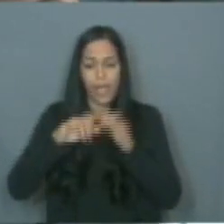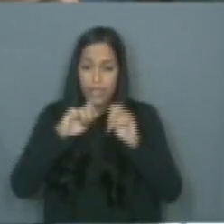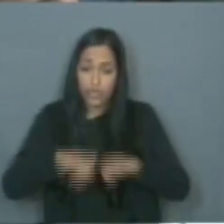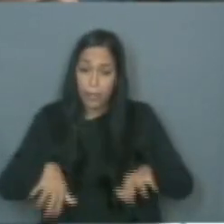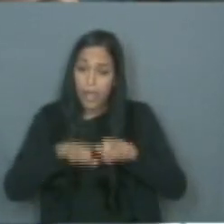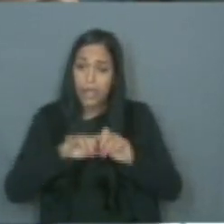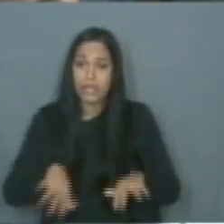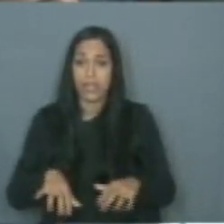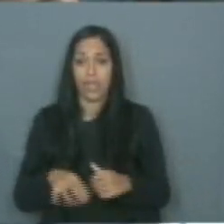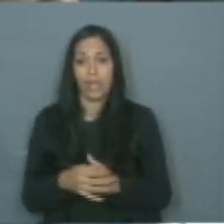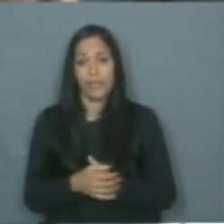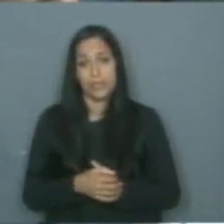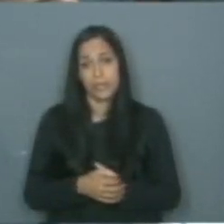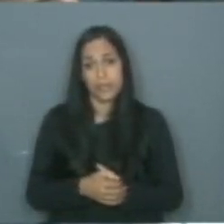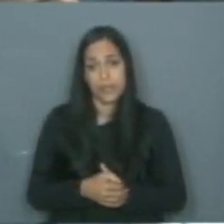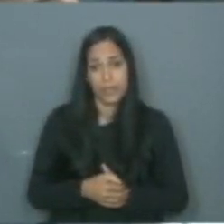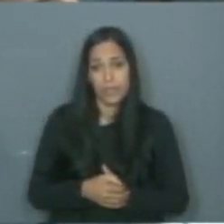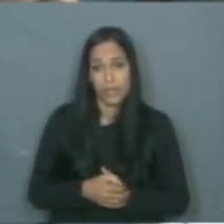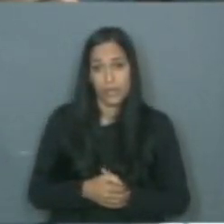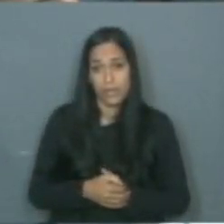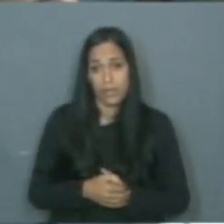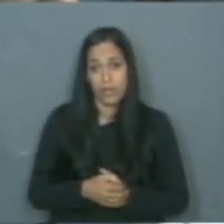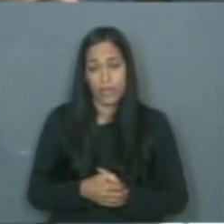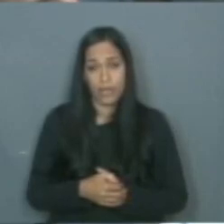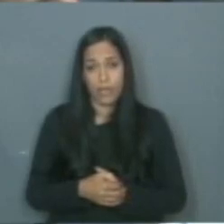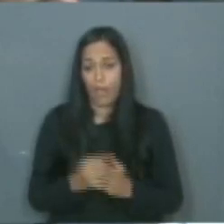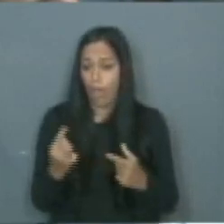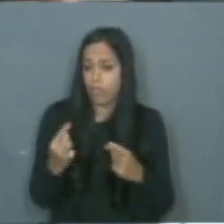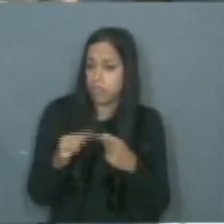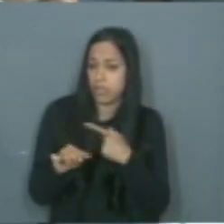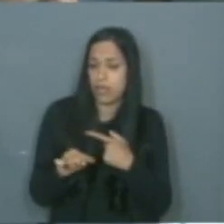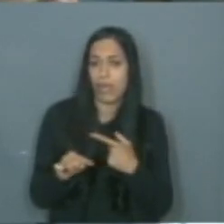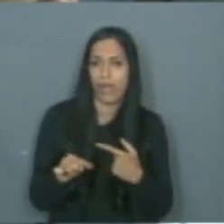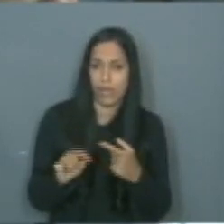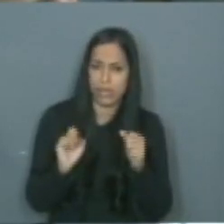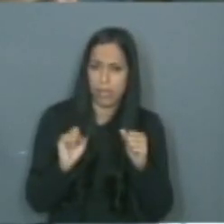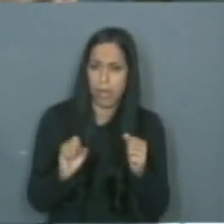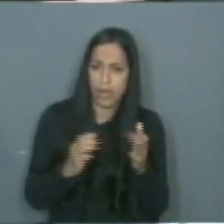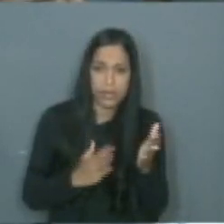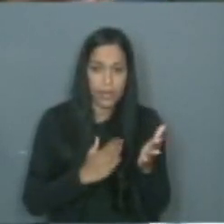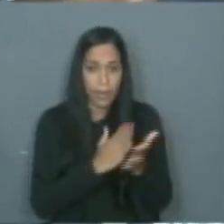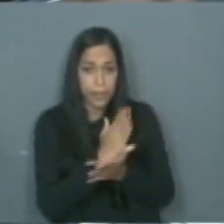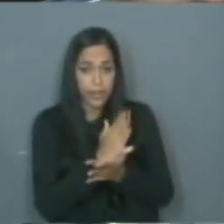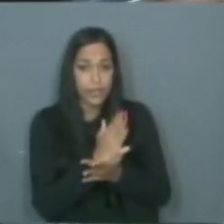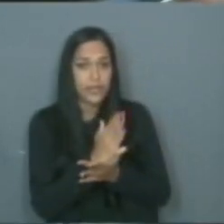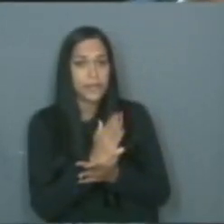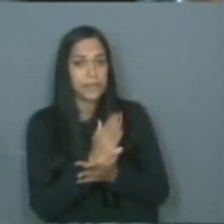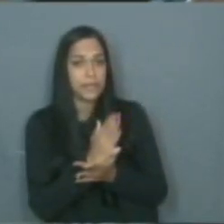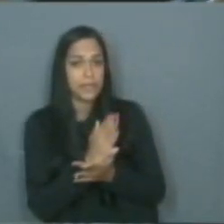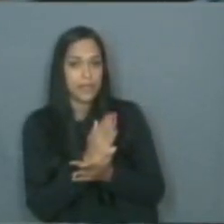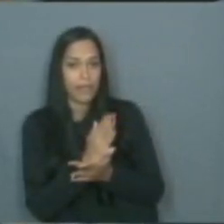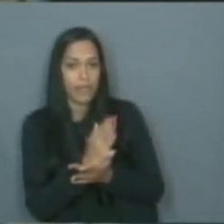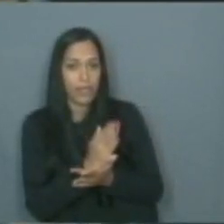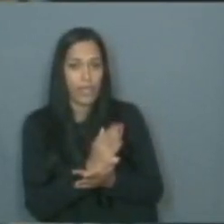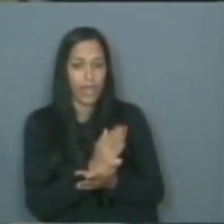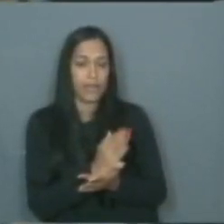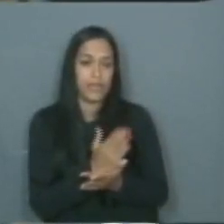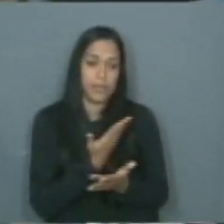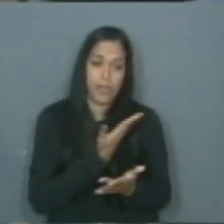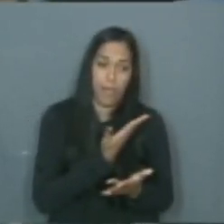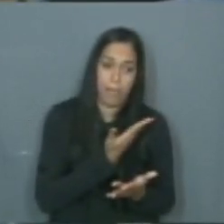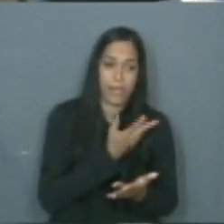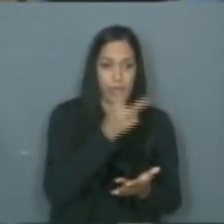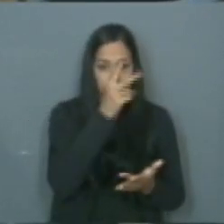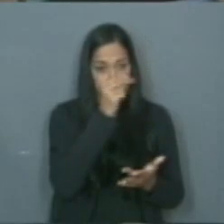privado. Aí, matérias que são absurdas podem ser aprovadas porque o colega do prefeito que